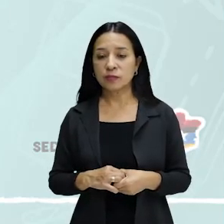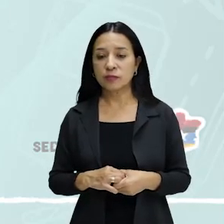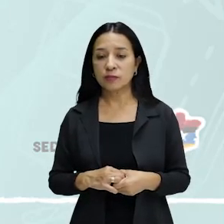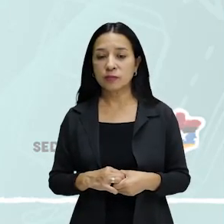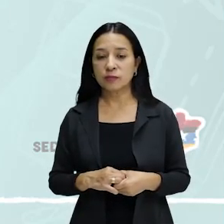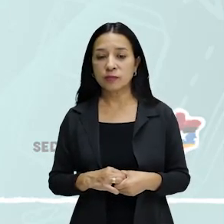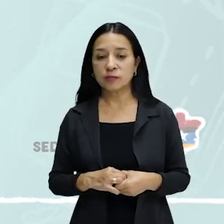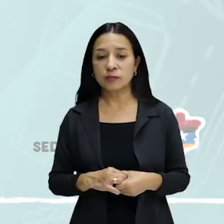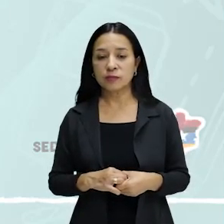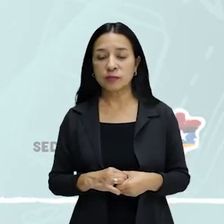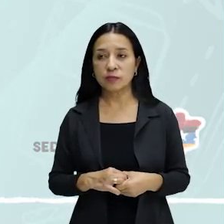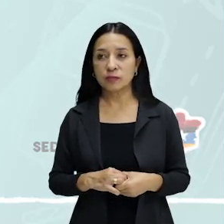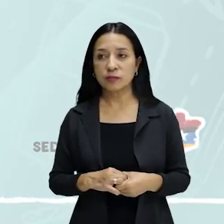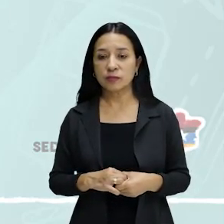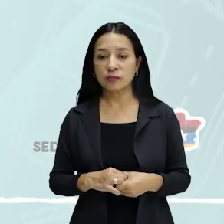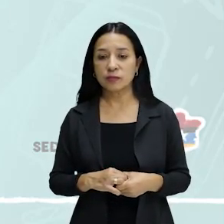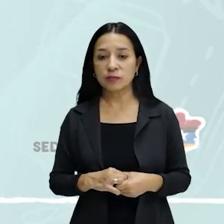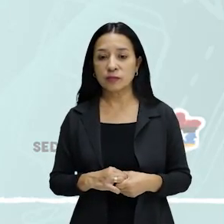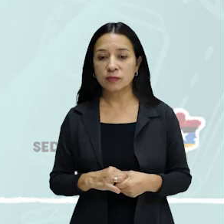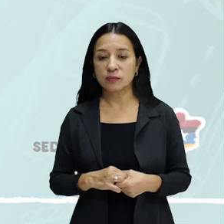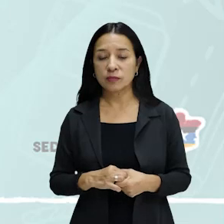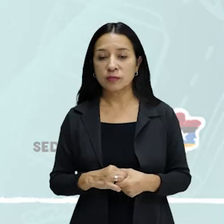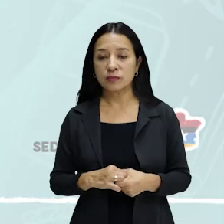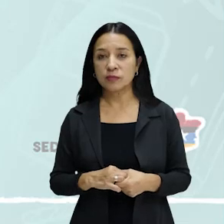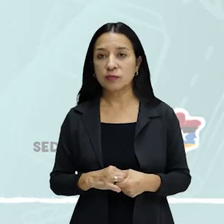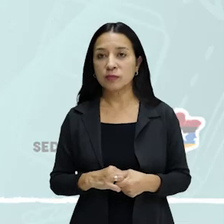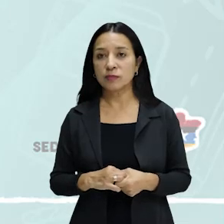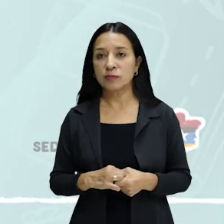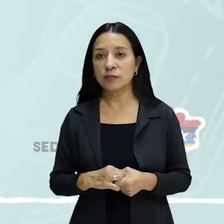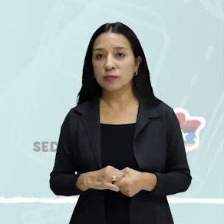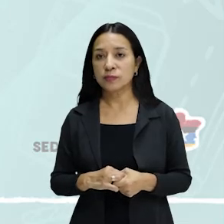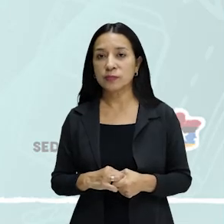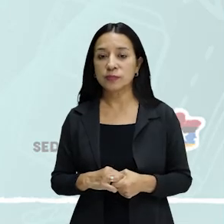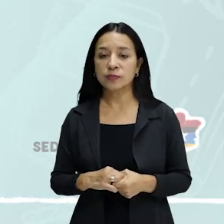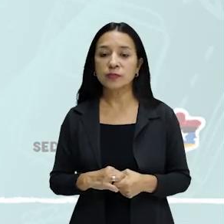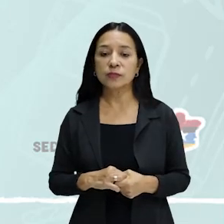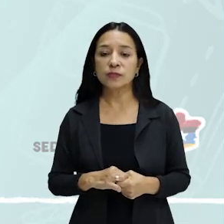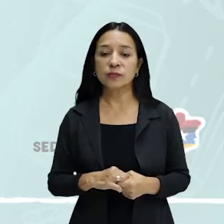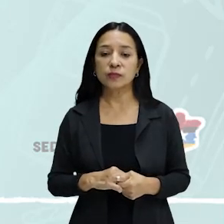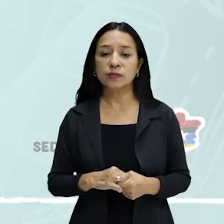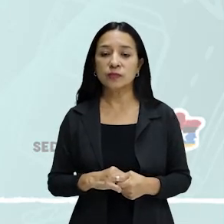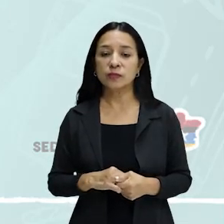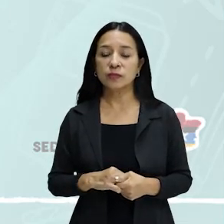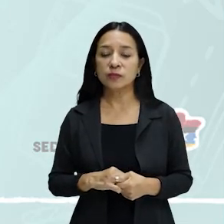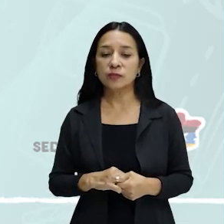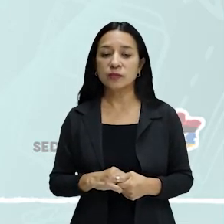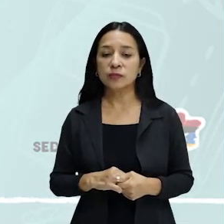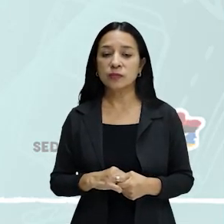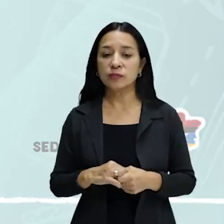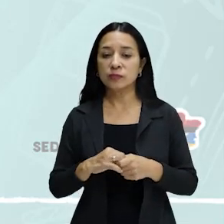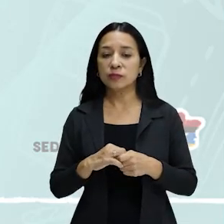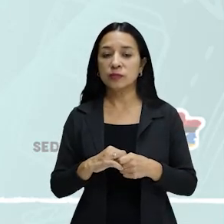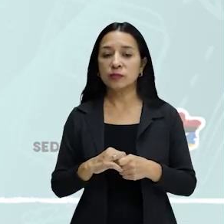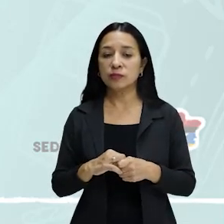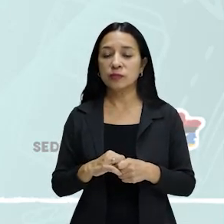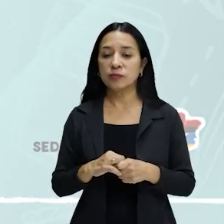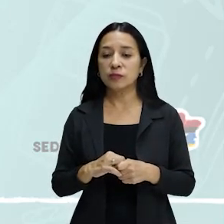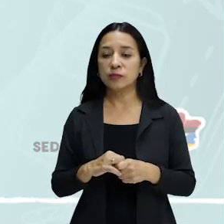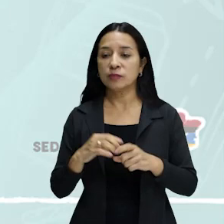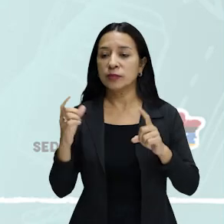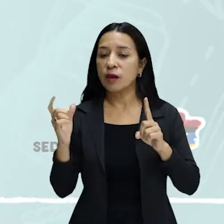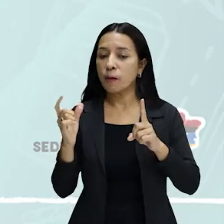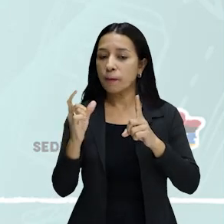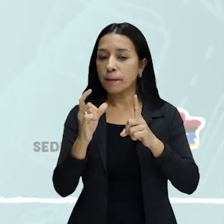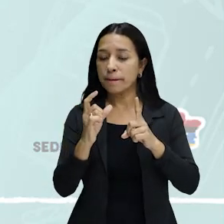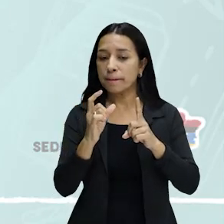Palavras. Vamos lá para as palavras. Então, jovens, já não era mais possível